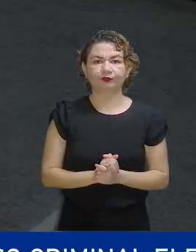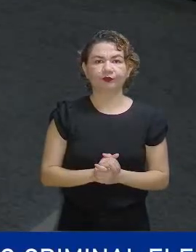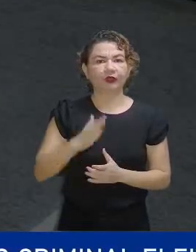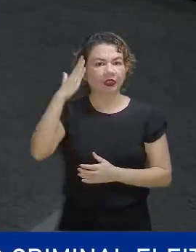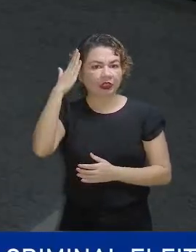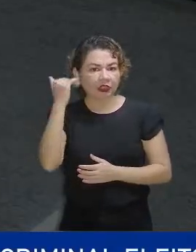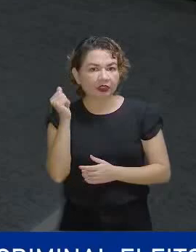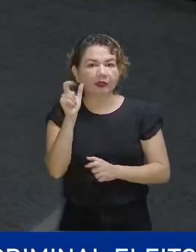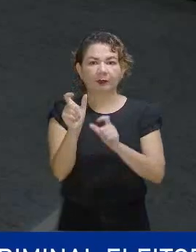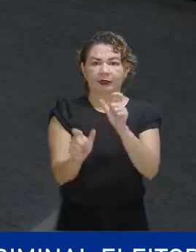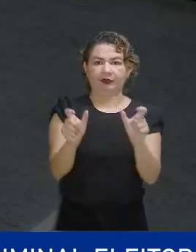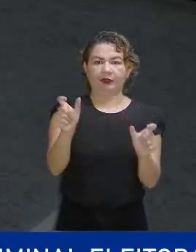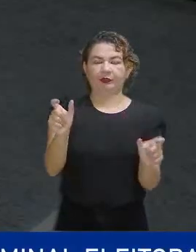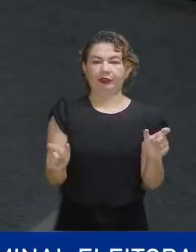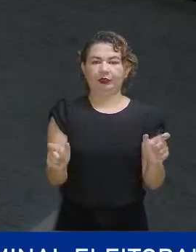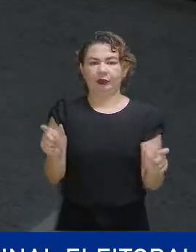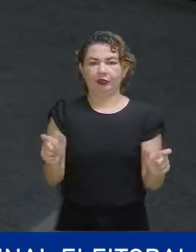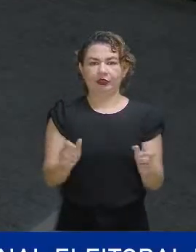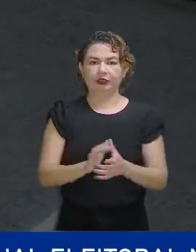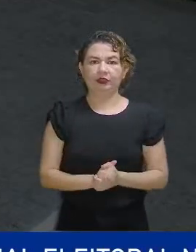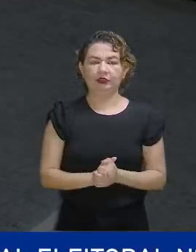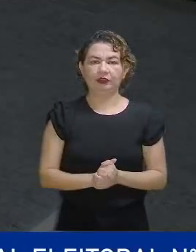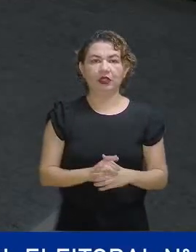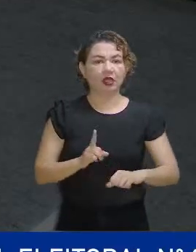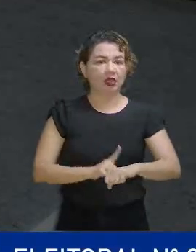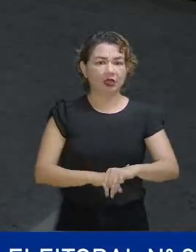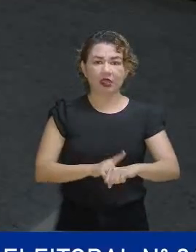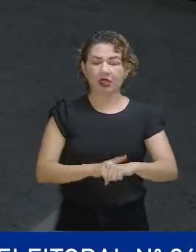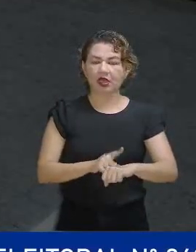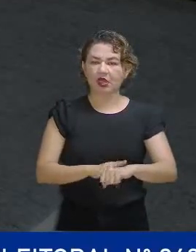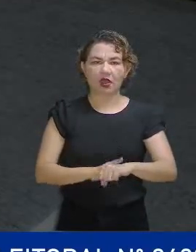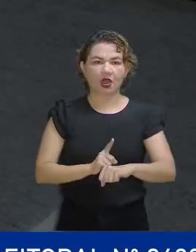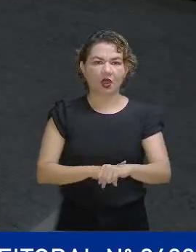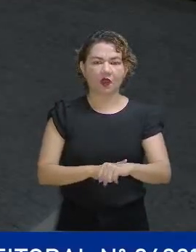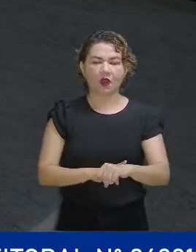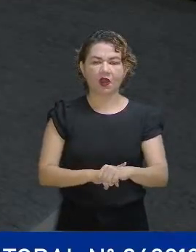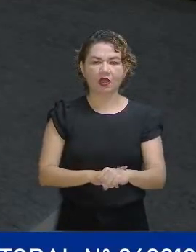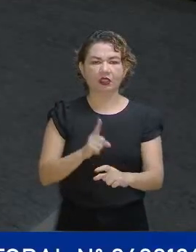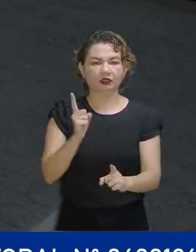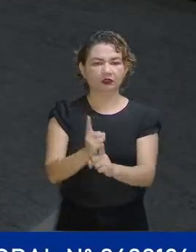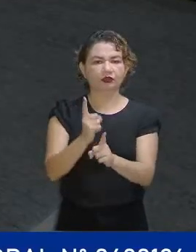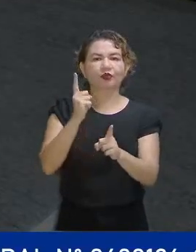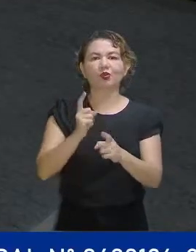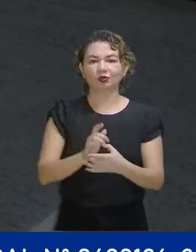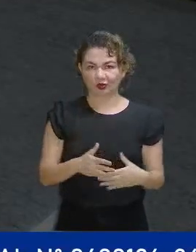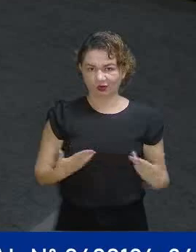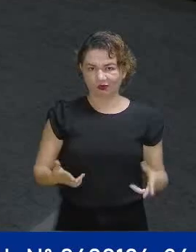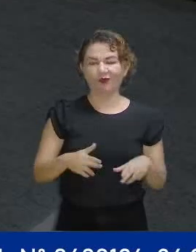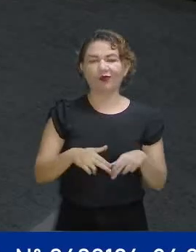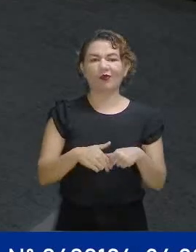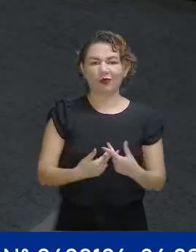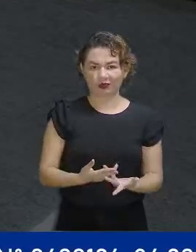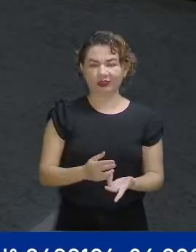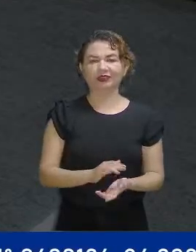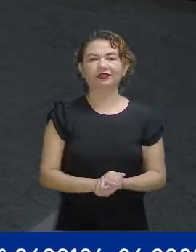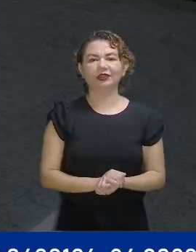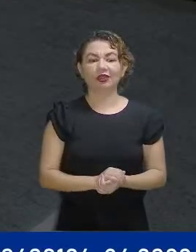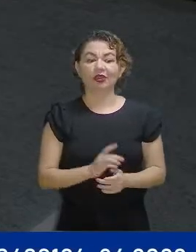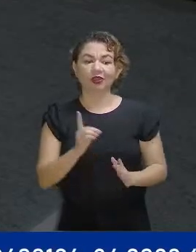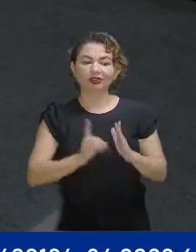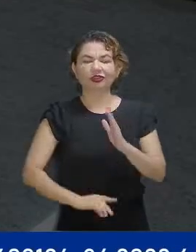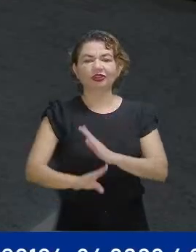eventual ilicitude na conduta do recorrido no momento da abordagem, o que não caracteriza violação ao direito ao